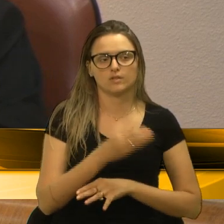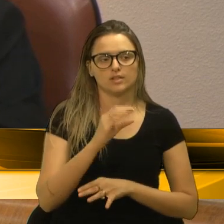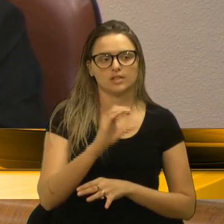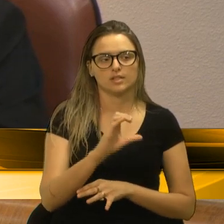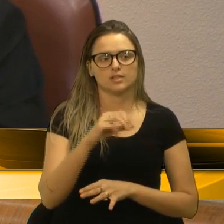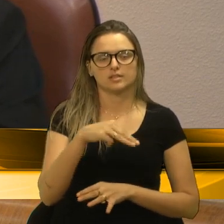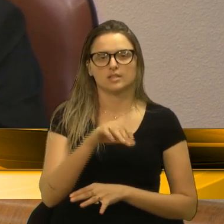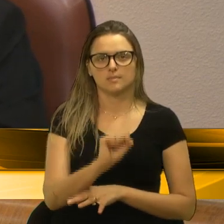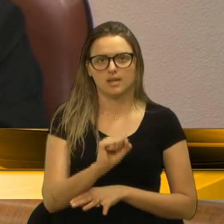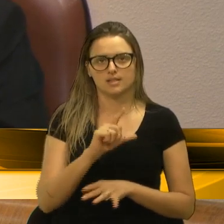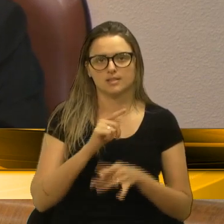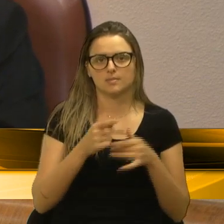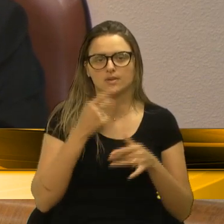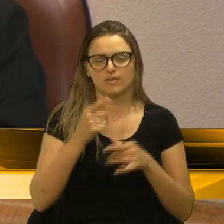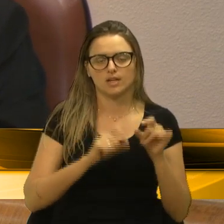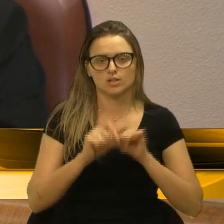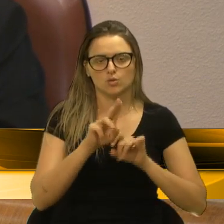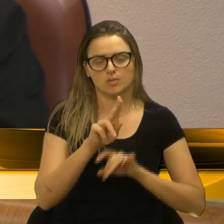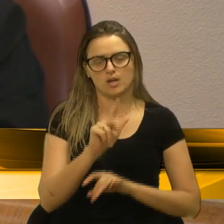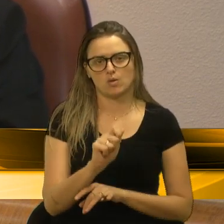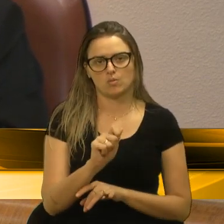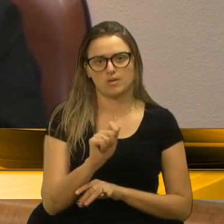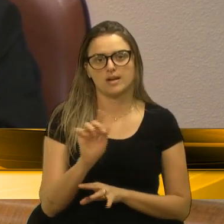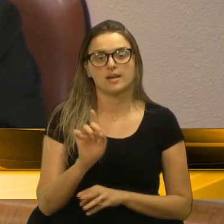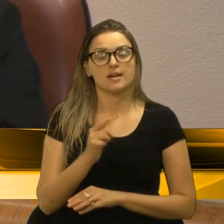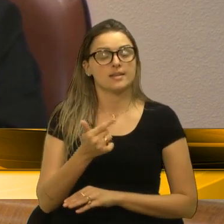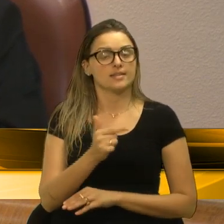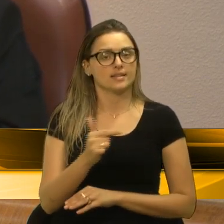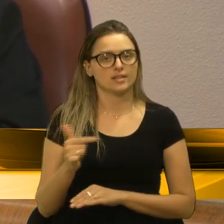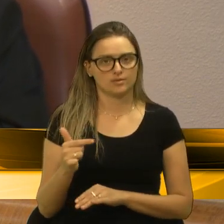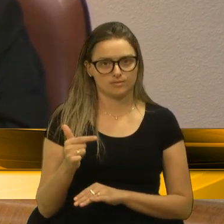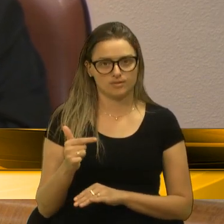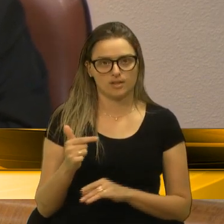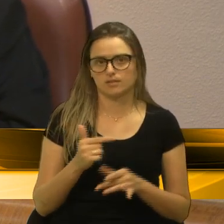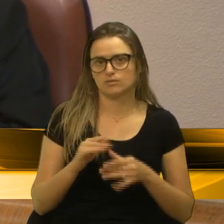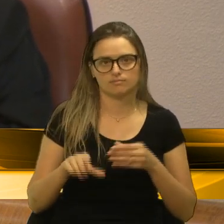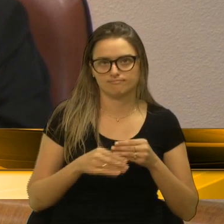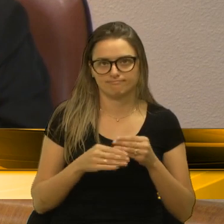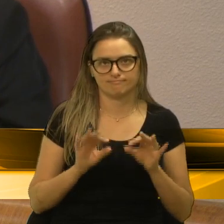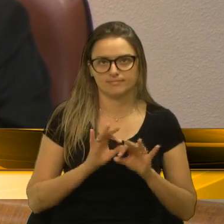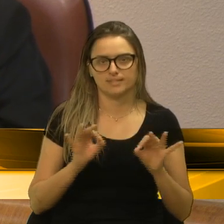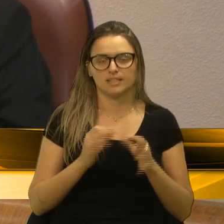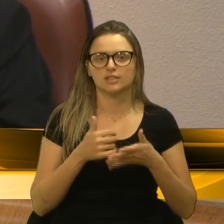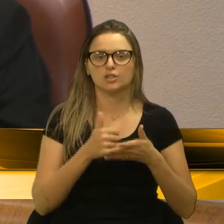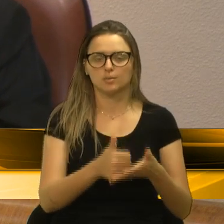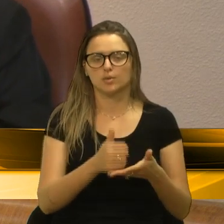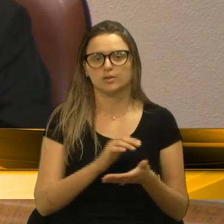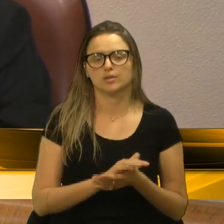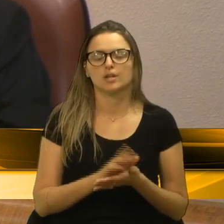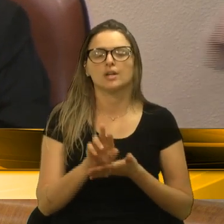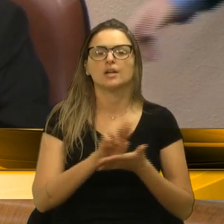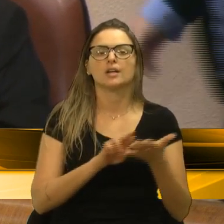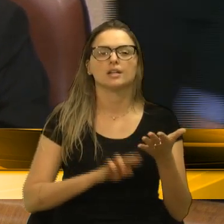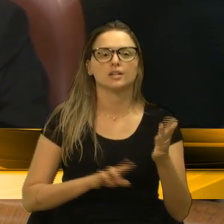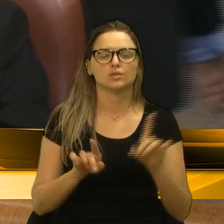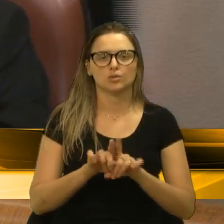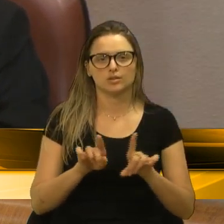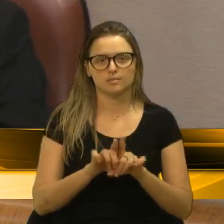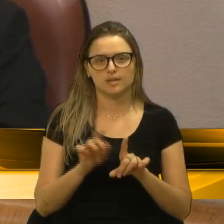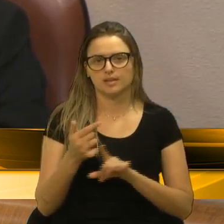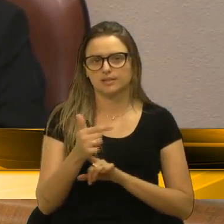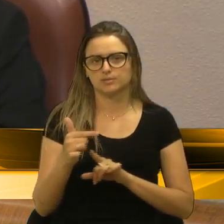da gestão das UPA, não tendo sido atendidas. Relatou como conselheira, à época, não se